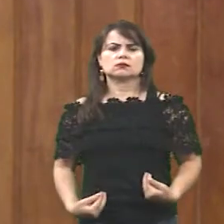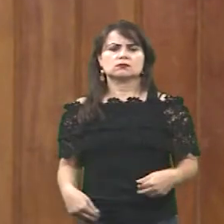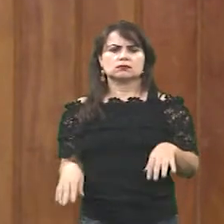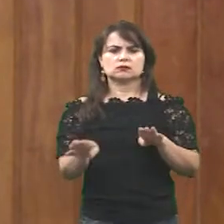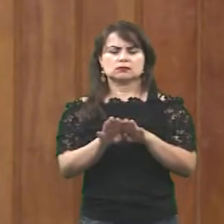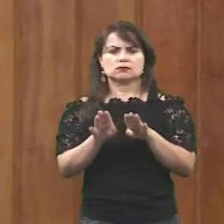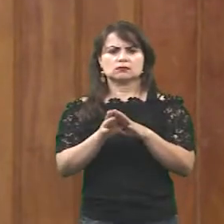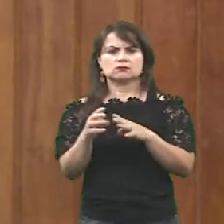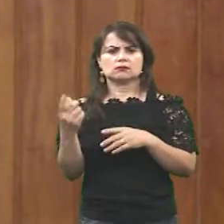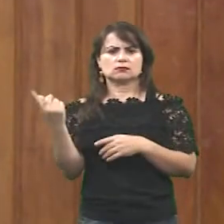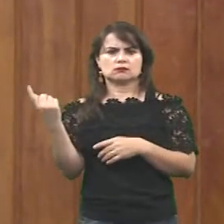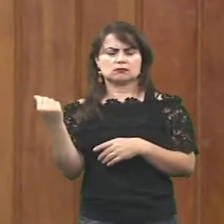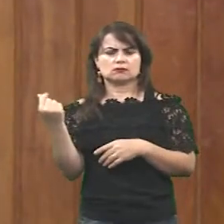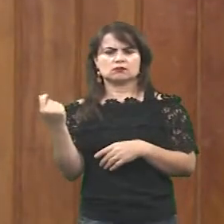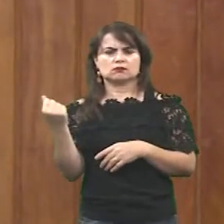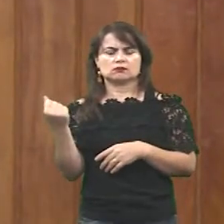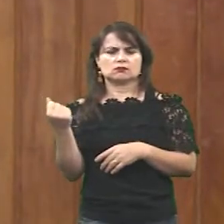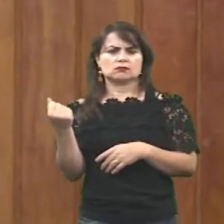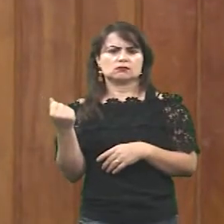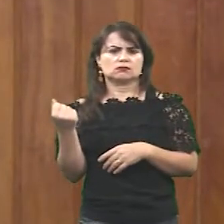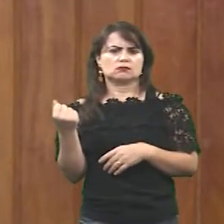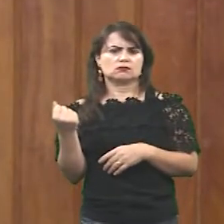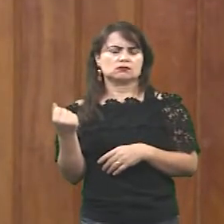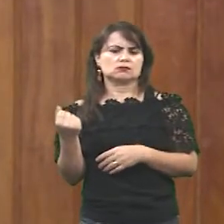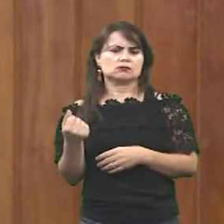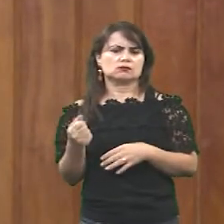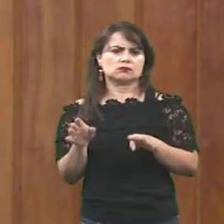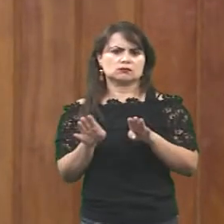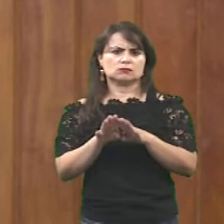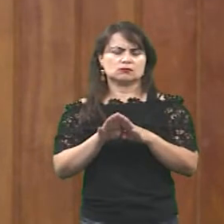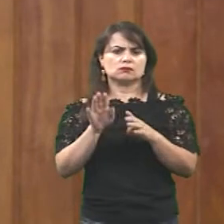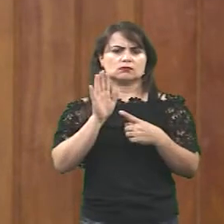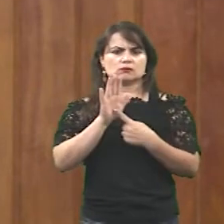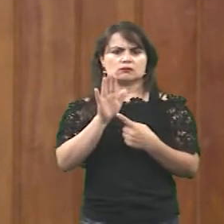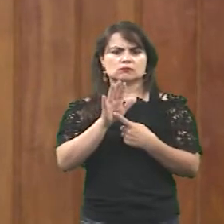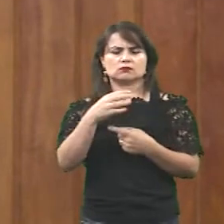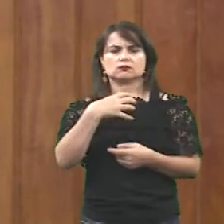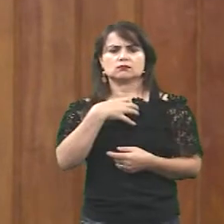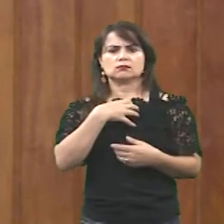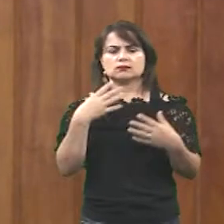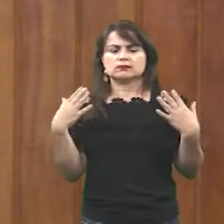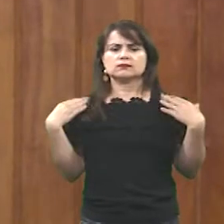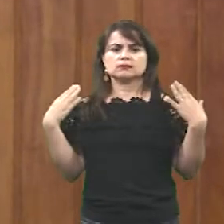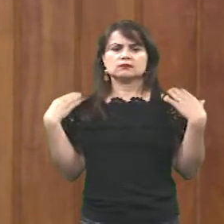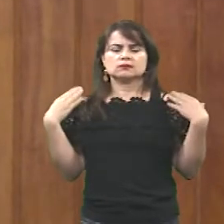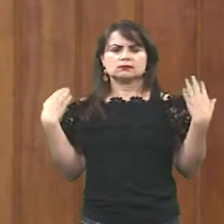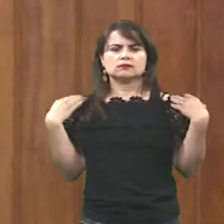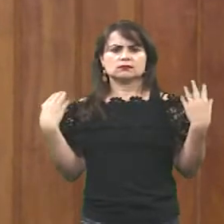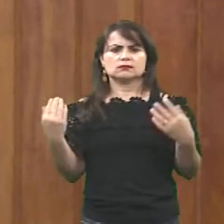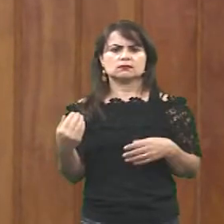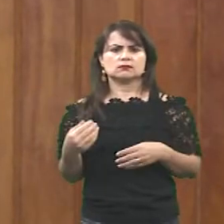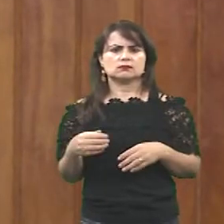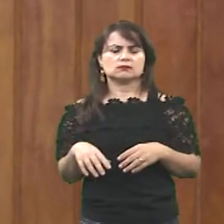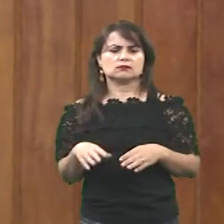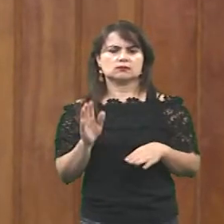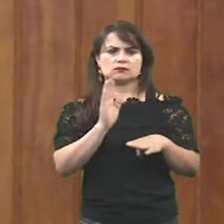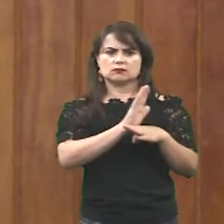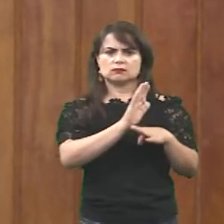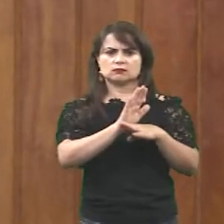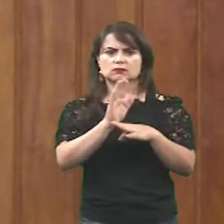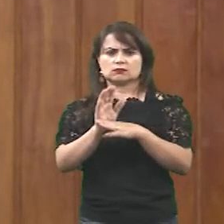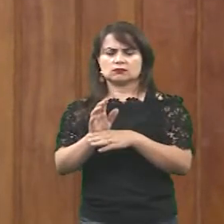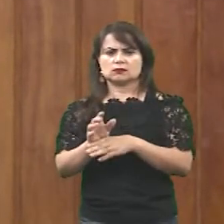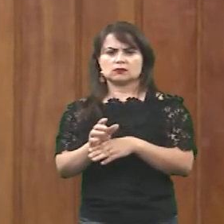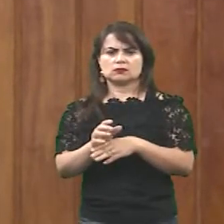Perfeitamente integrada à cidade, o tiro de guerra tem participado das alegrias de nossa gente e também tem procurado amenizar suas tristezas